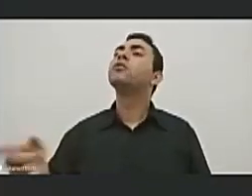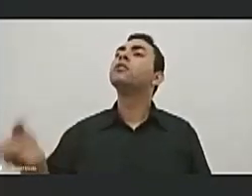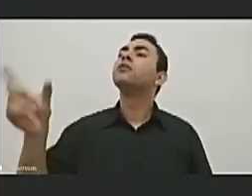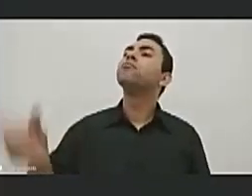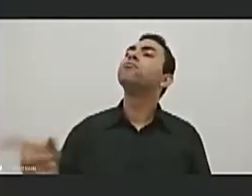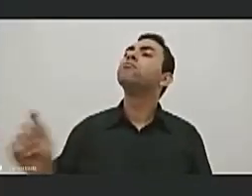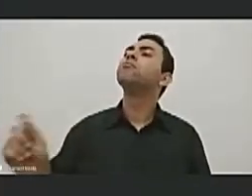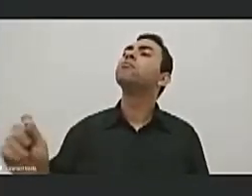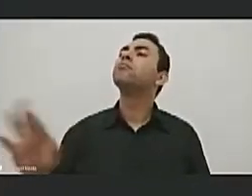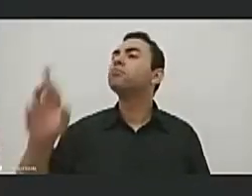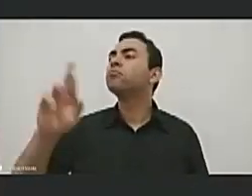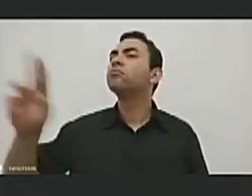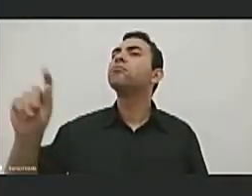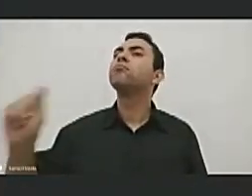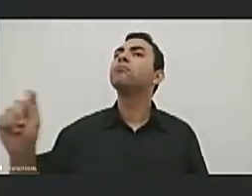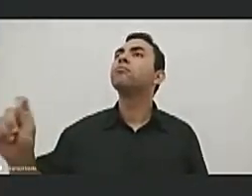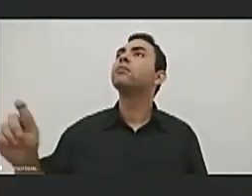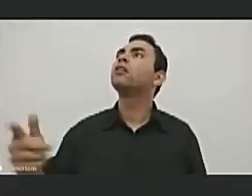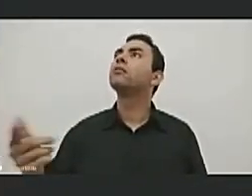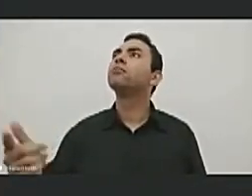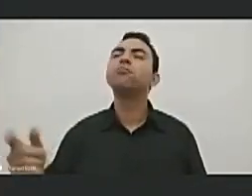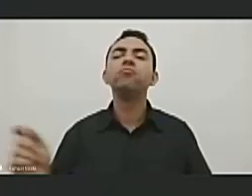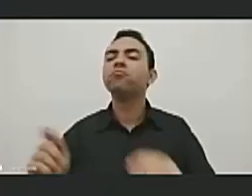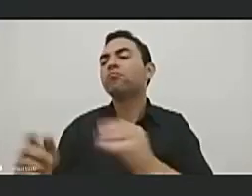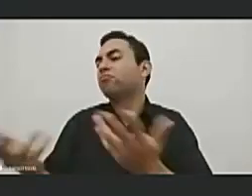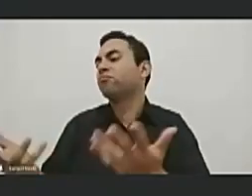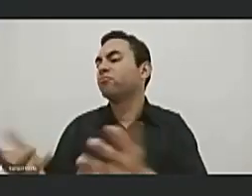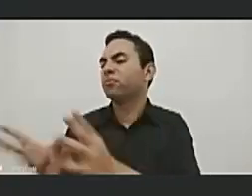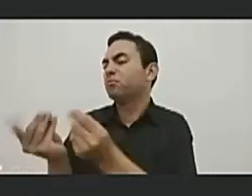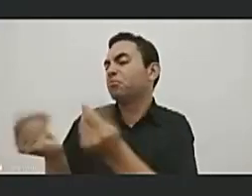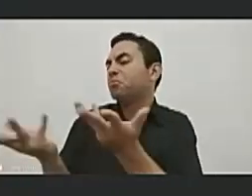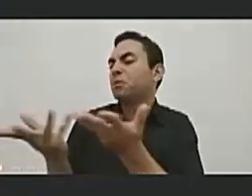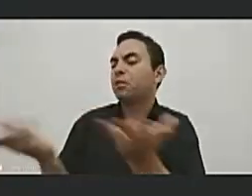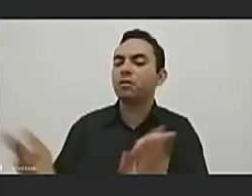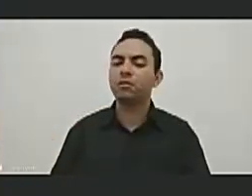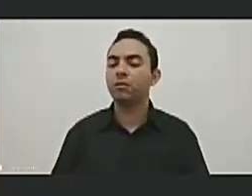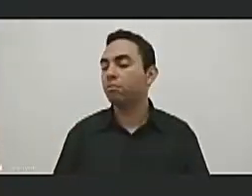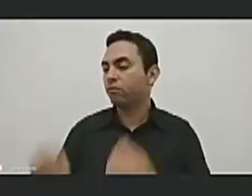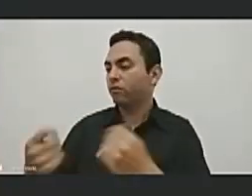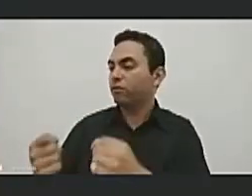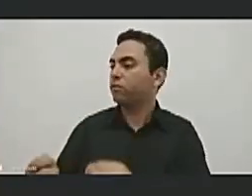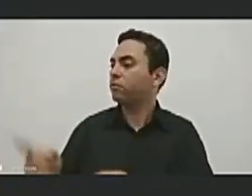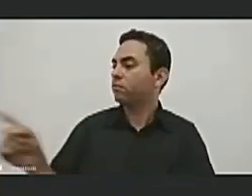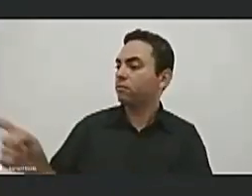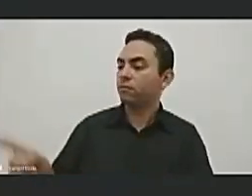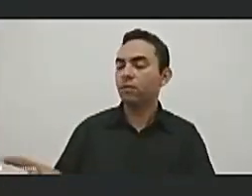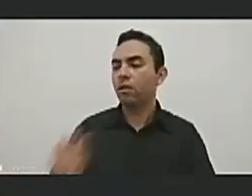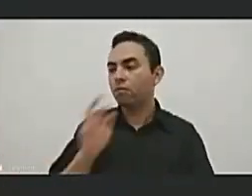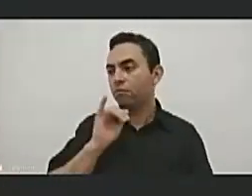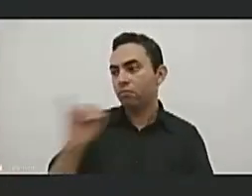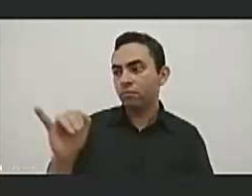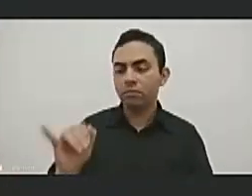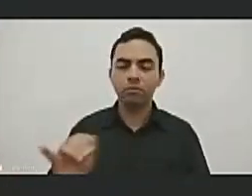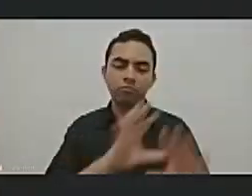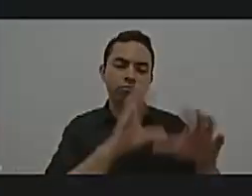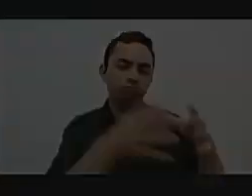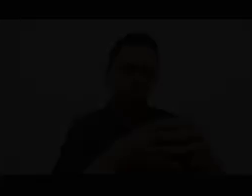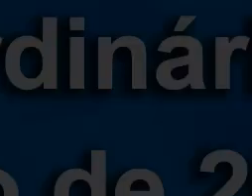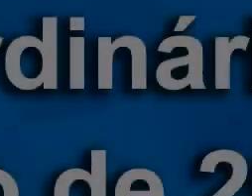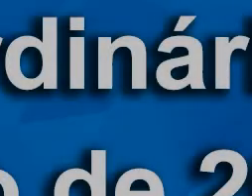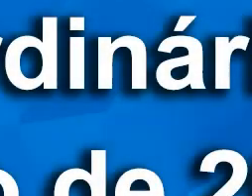dia para mim ninguém então se coloca no teu lugar fica aí o recado do autismo sem